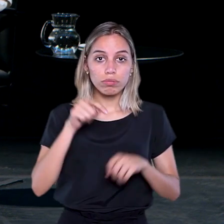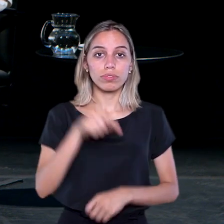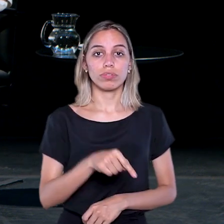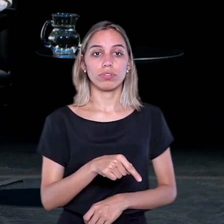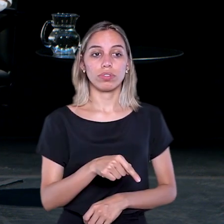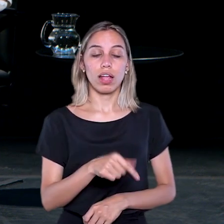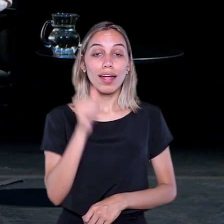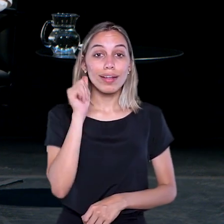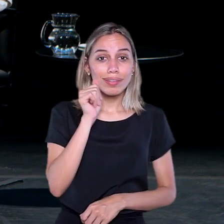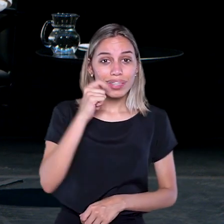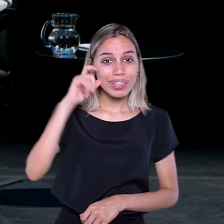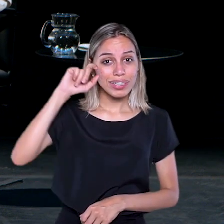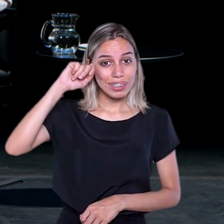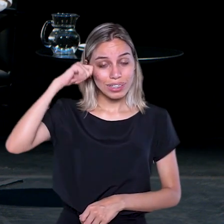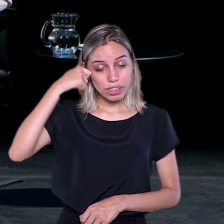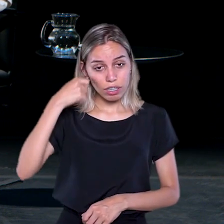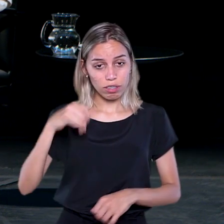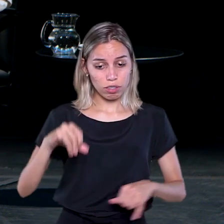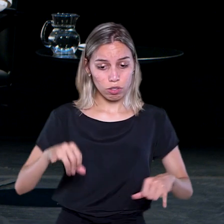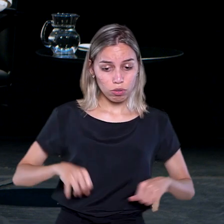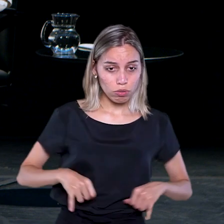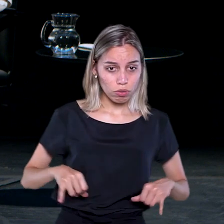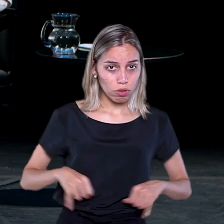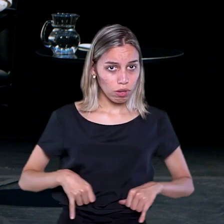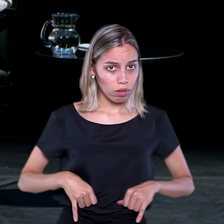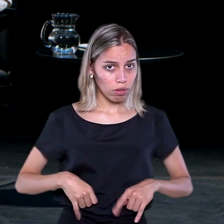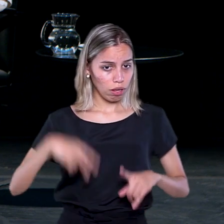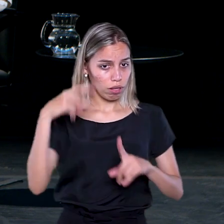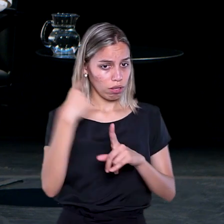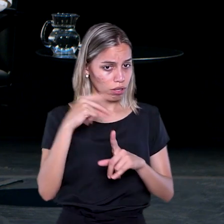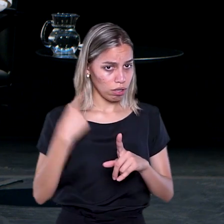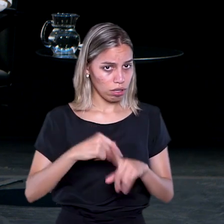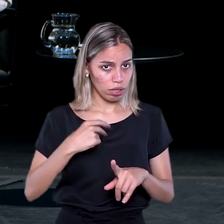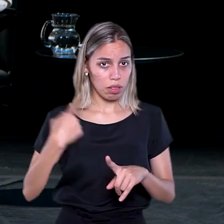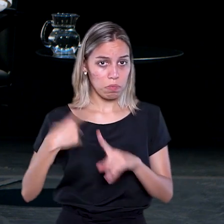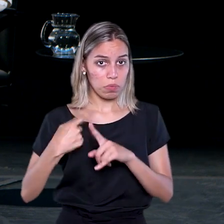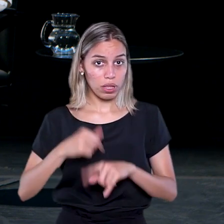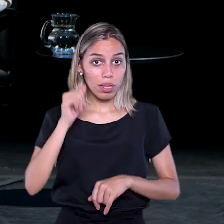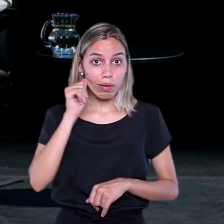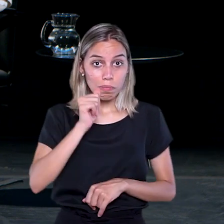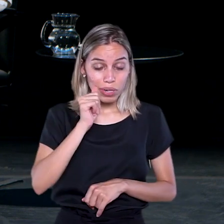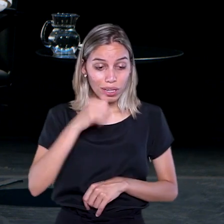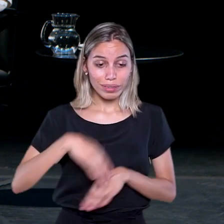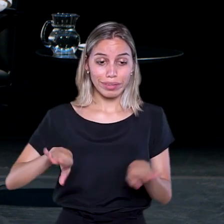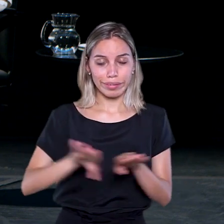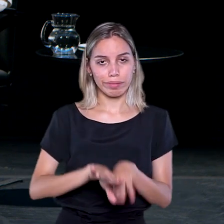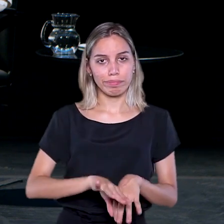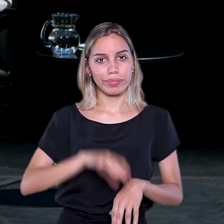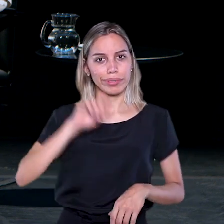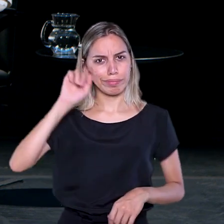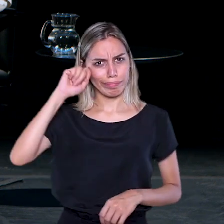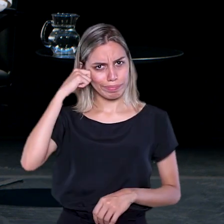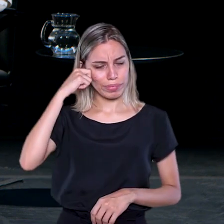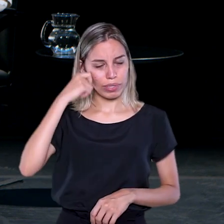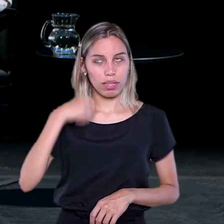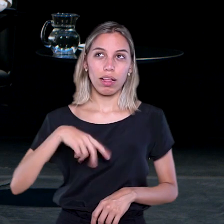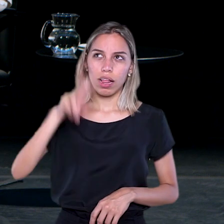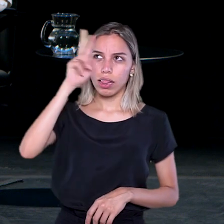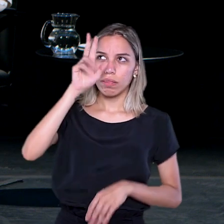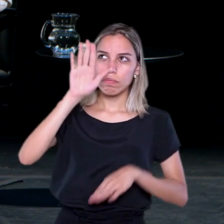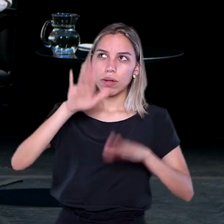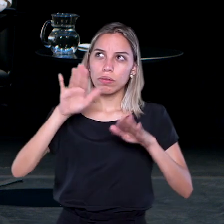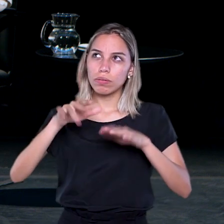Afonso. Mulheres negras sofreram violências e sofrem violências porque são mulheres e negras. Eu vou lembrar algumas figuras históricas,